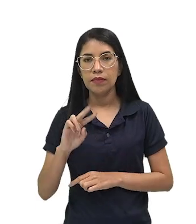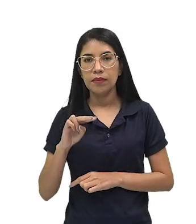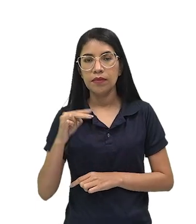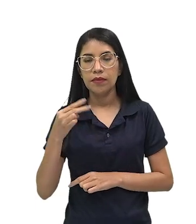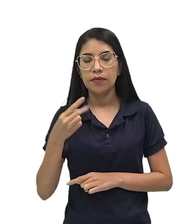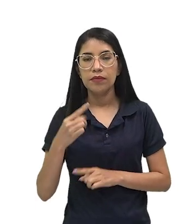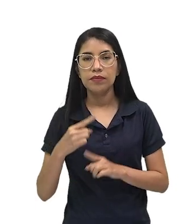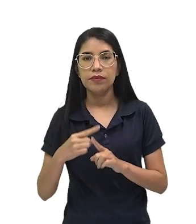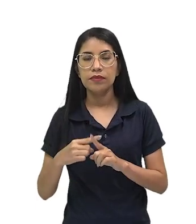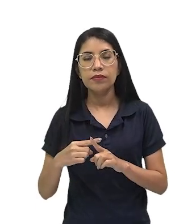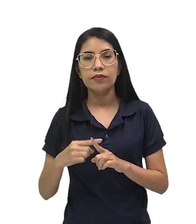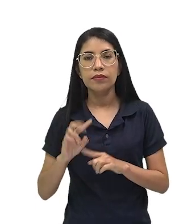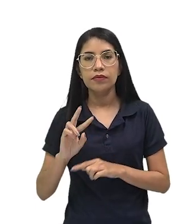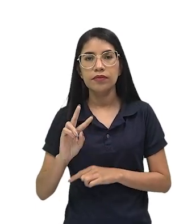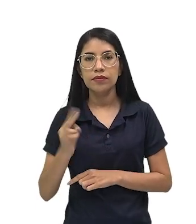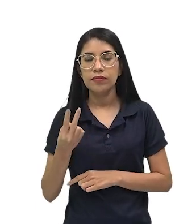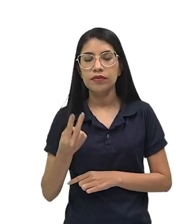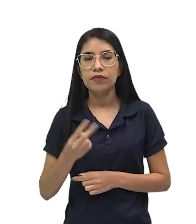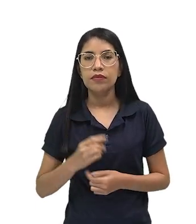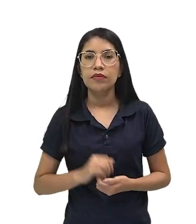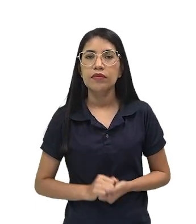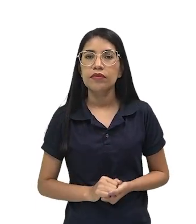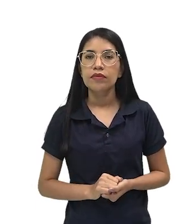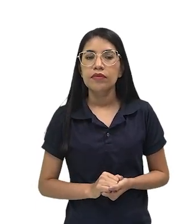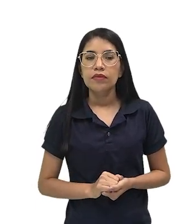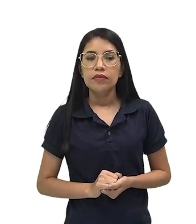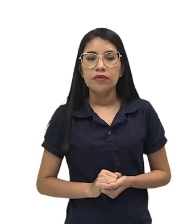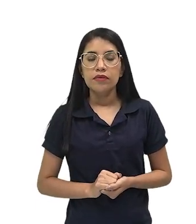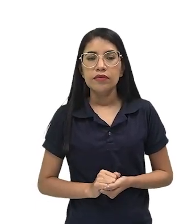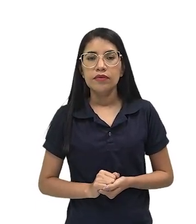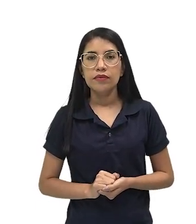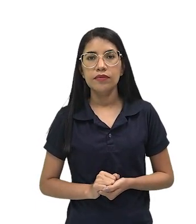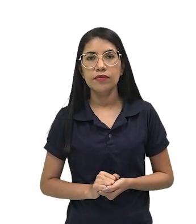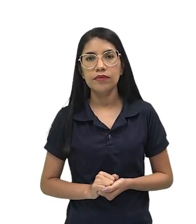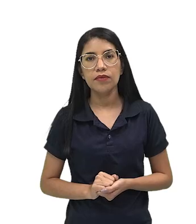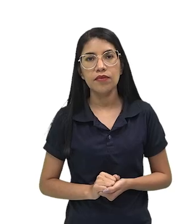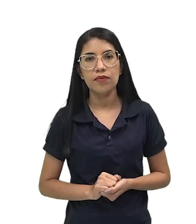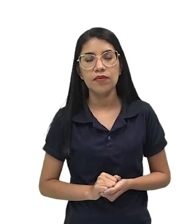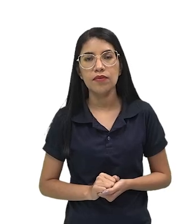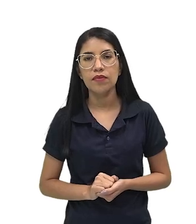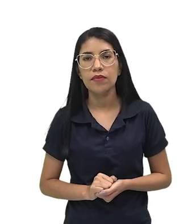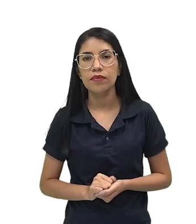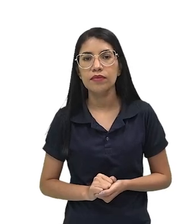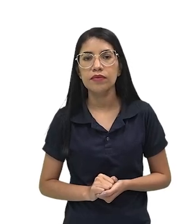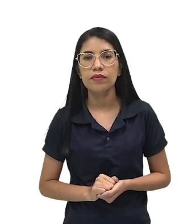ao quadrado vezes H. Ó. Aqui. Beleza?